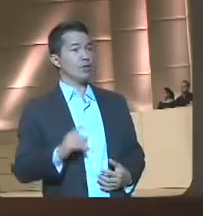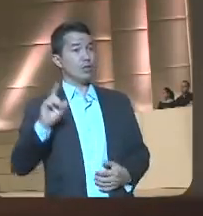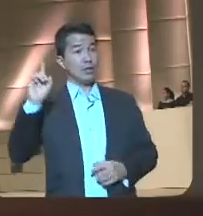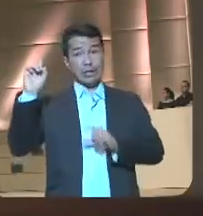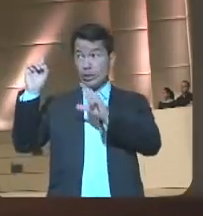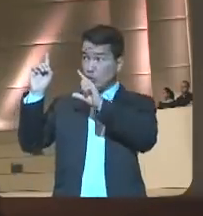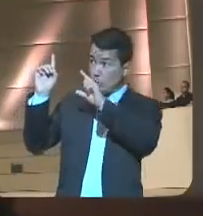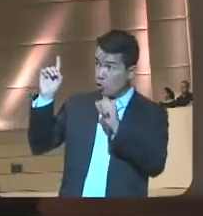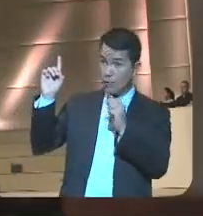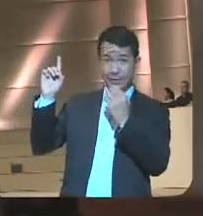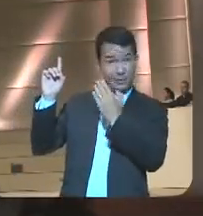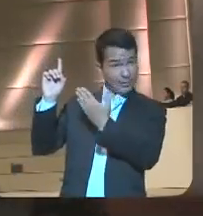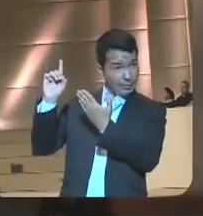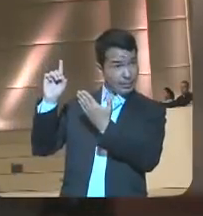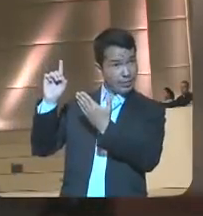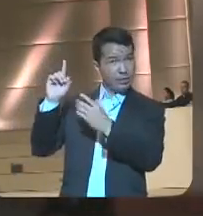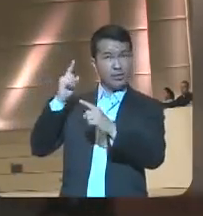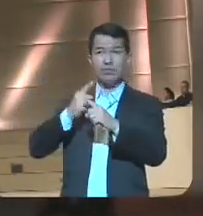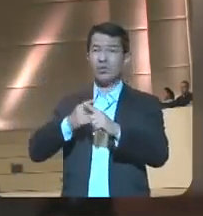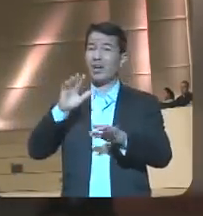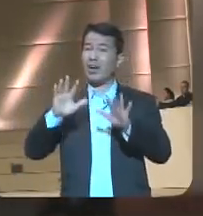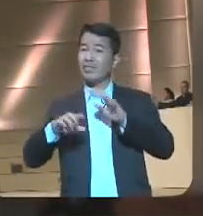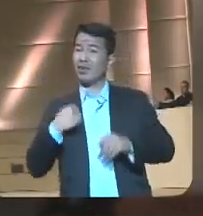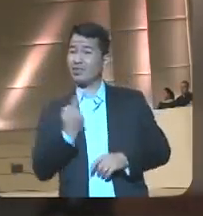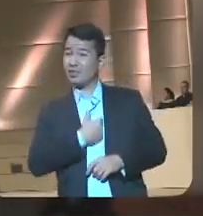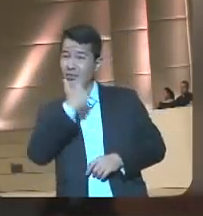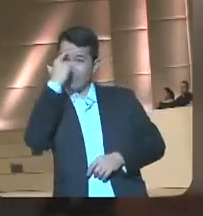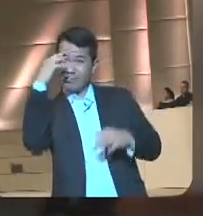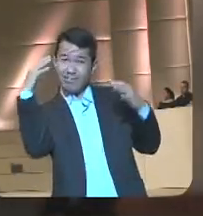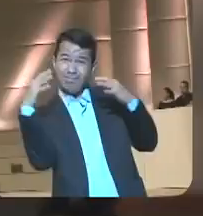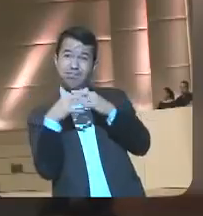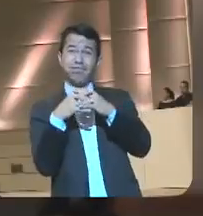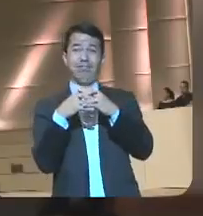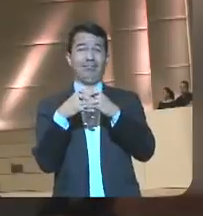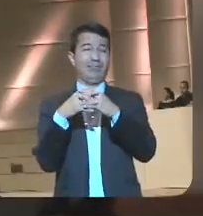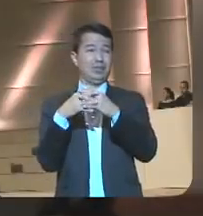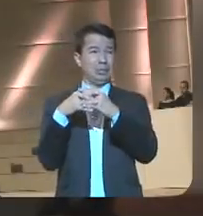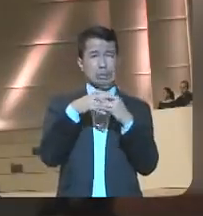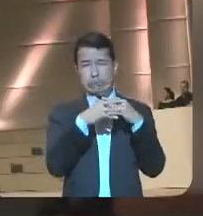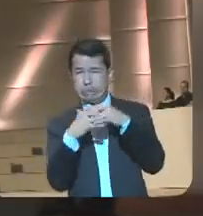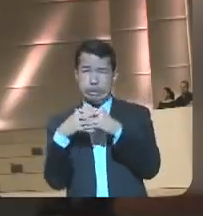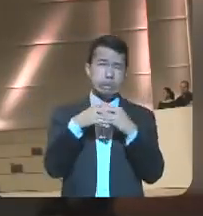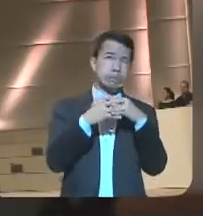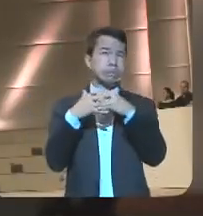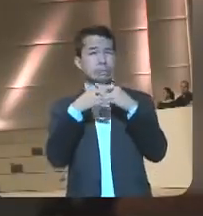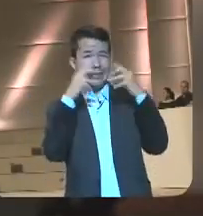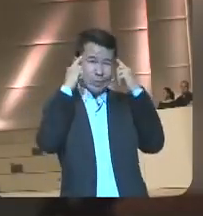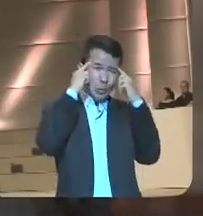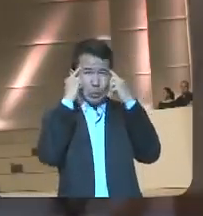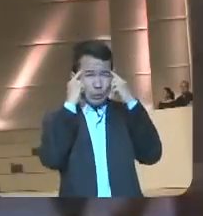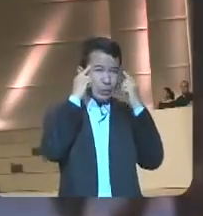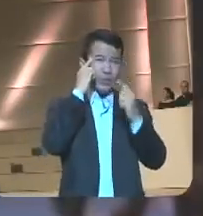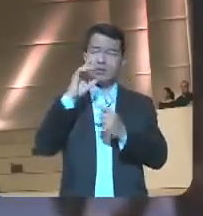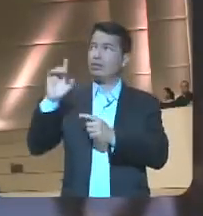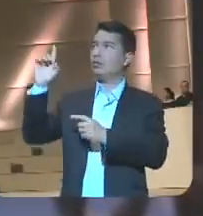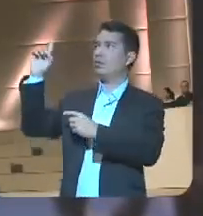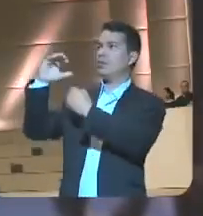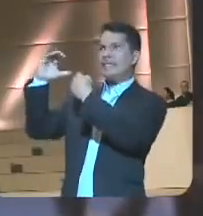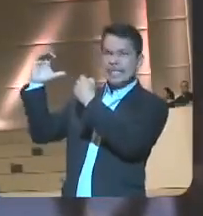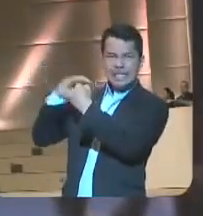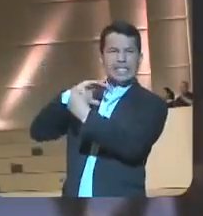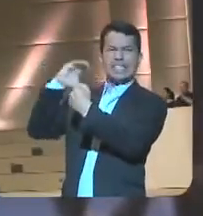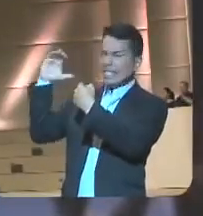porque até nas crises da nossa alma o senhor tá trabalhando era o senhor quem